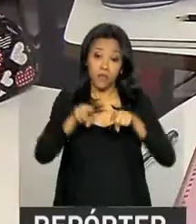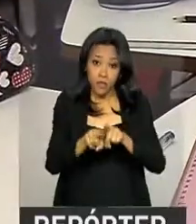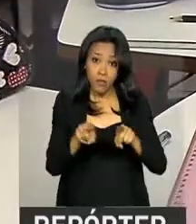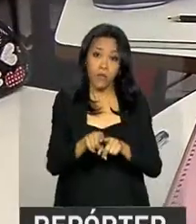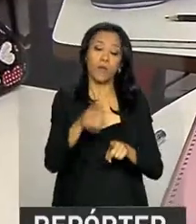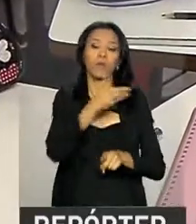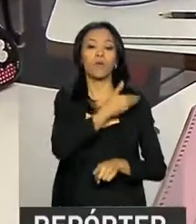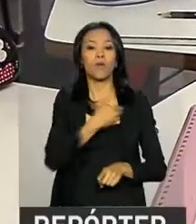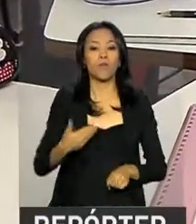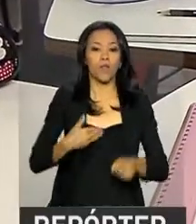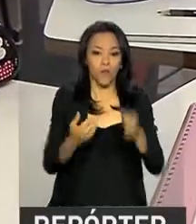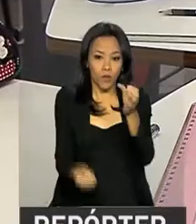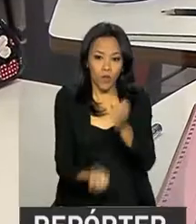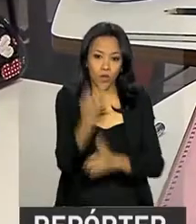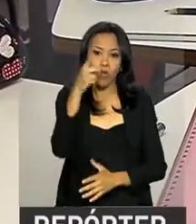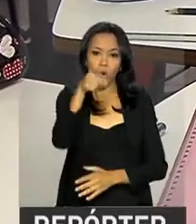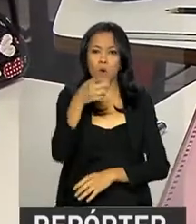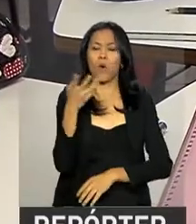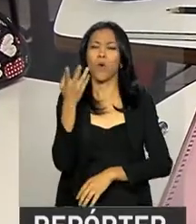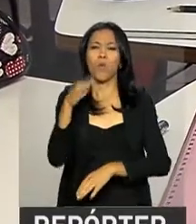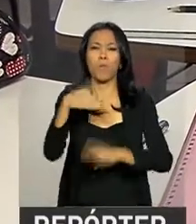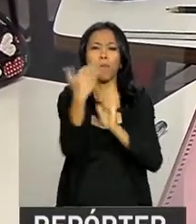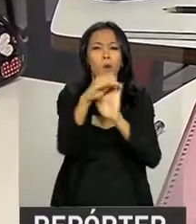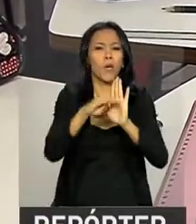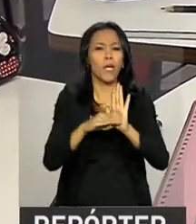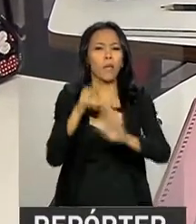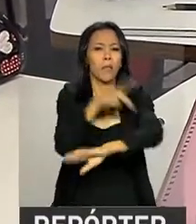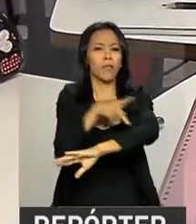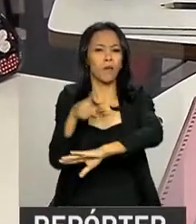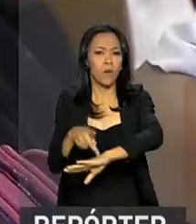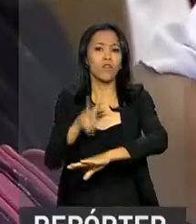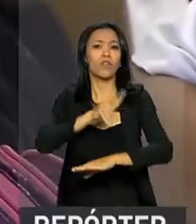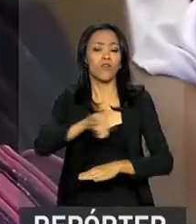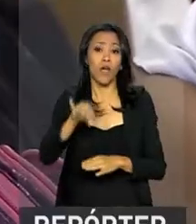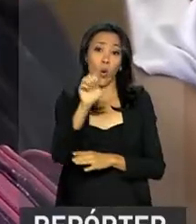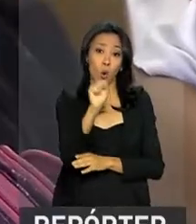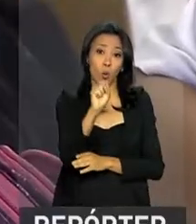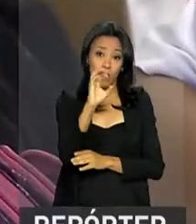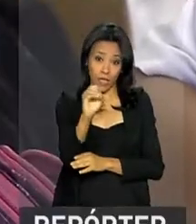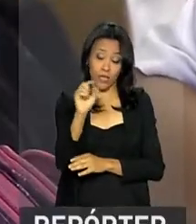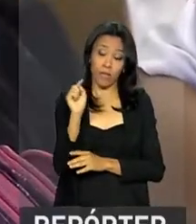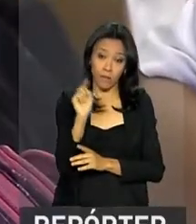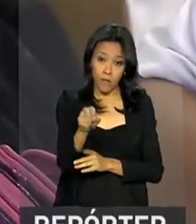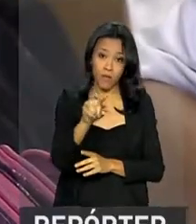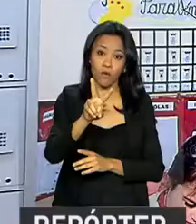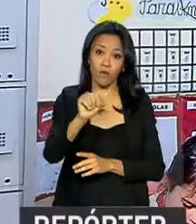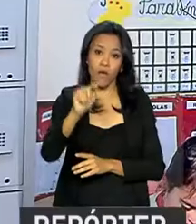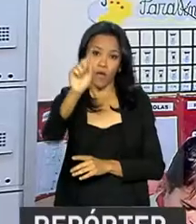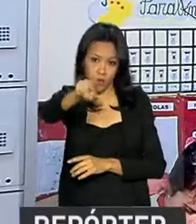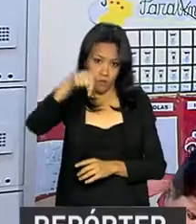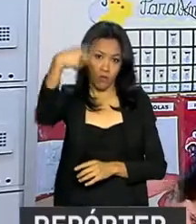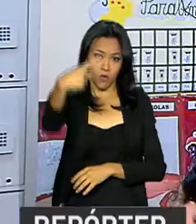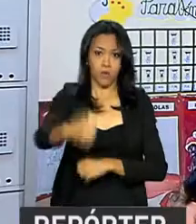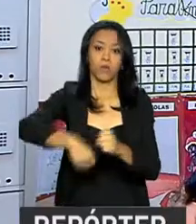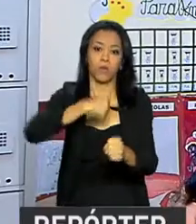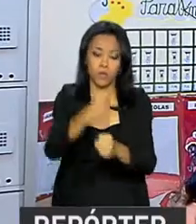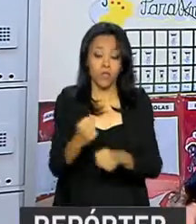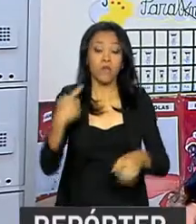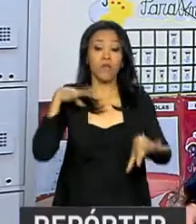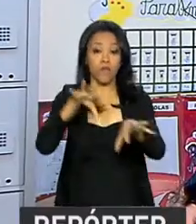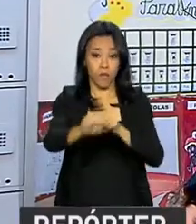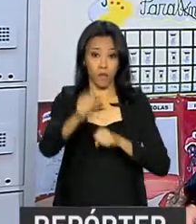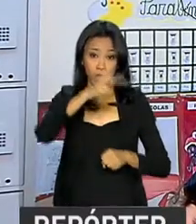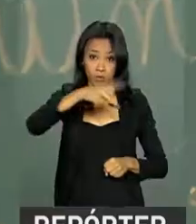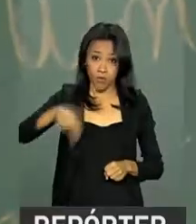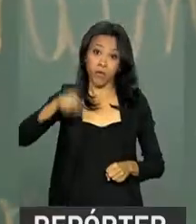programa de residência pedagógica que vai ofertar 80 mil vagas a partir do próximo ano a formação de professores